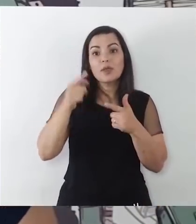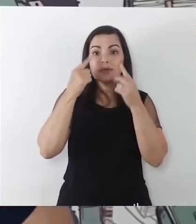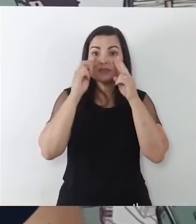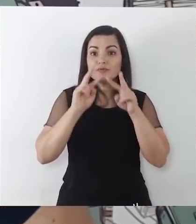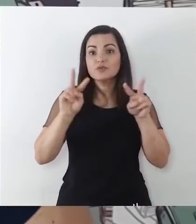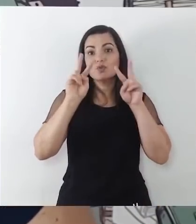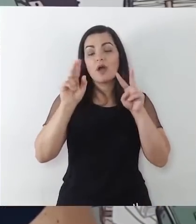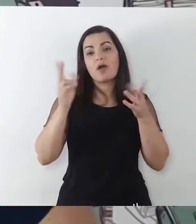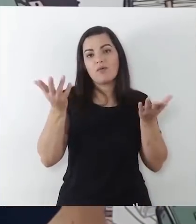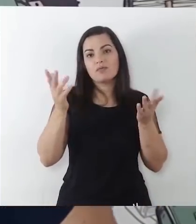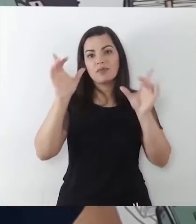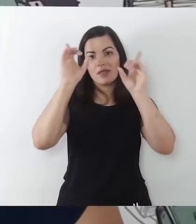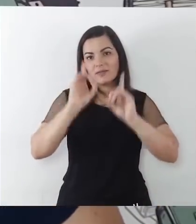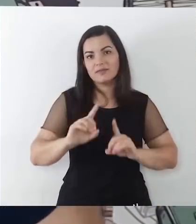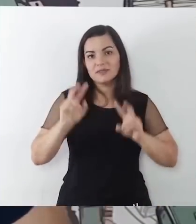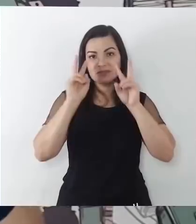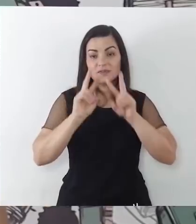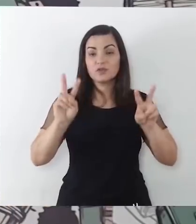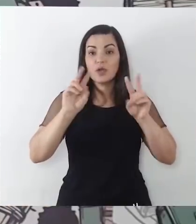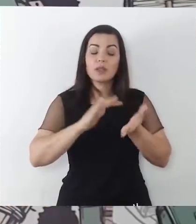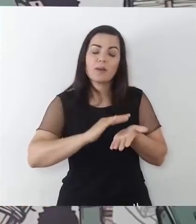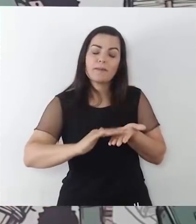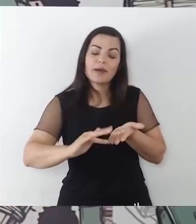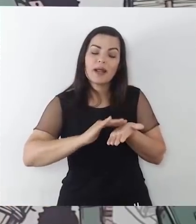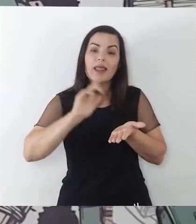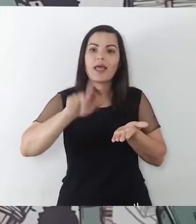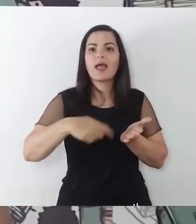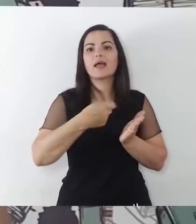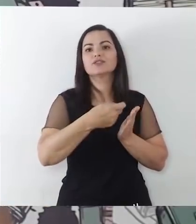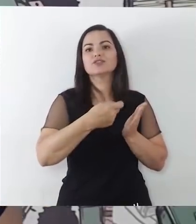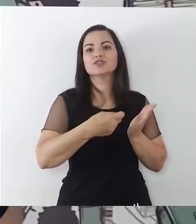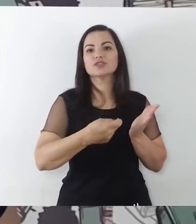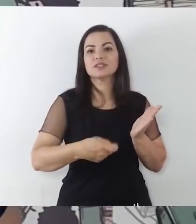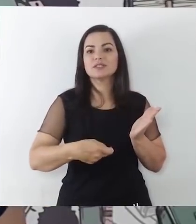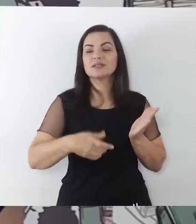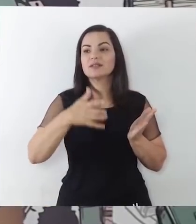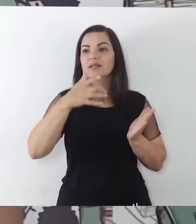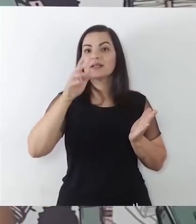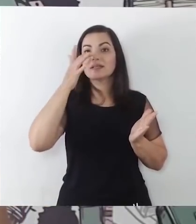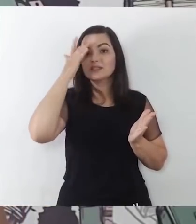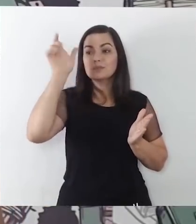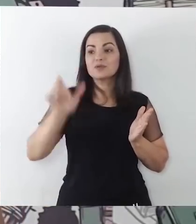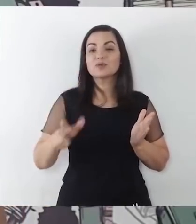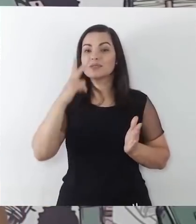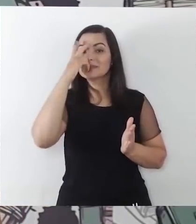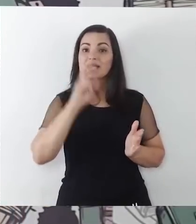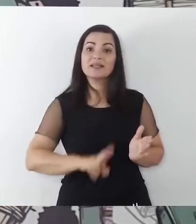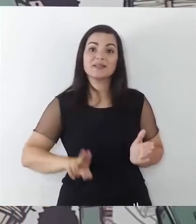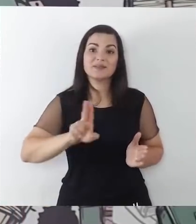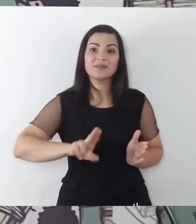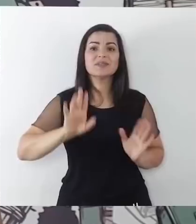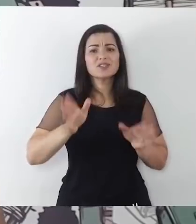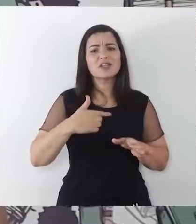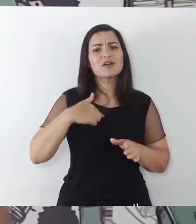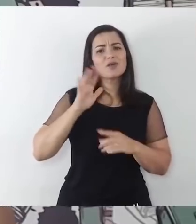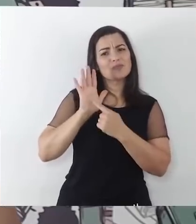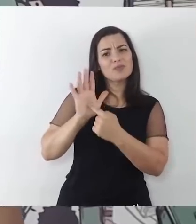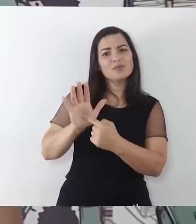bom? Pode começar precocemente quando o bebê ainda está dentro do útero da mãe. Então, uma